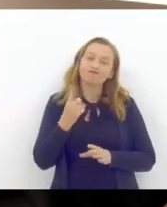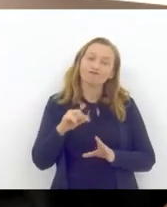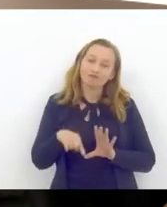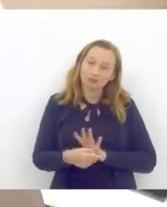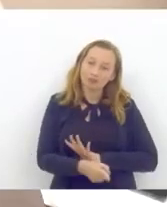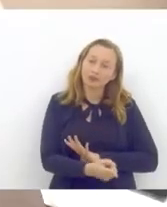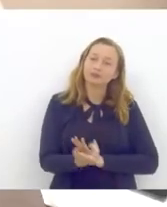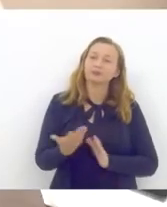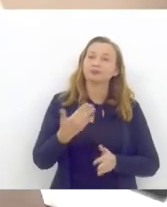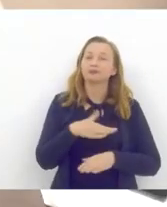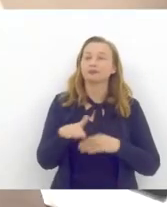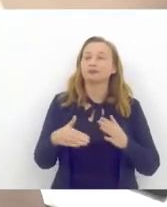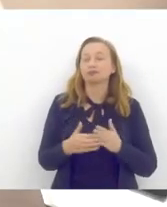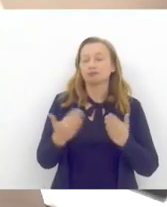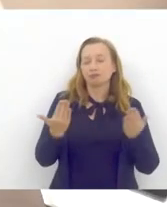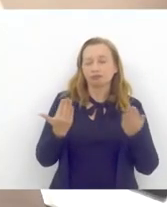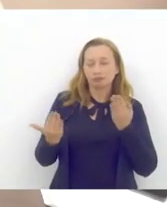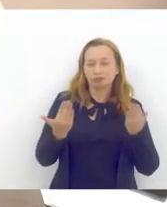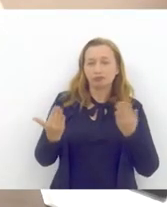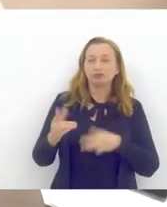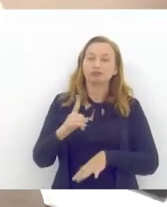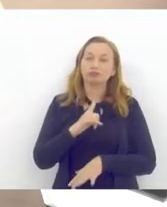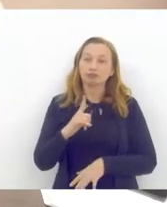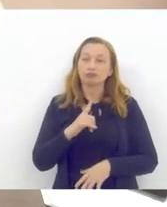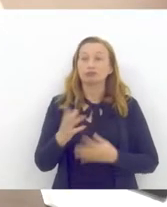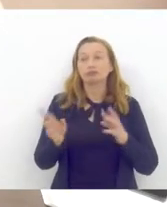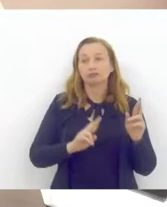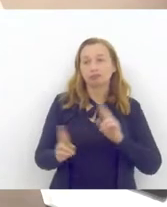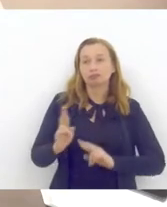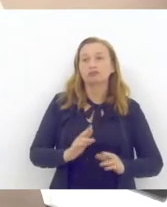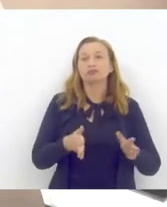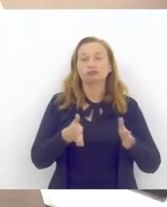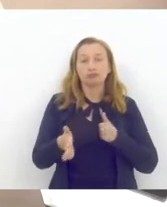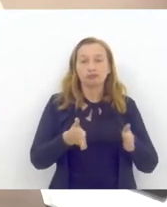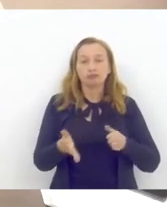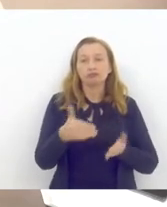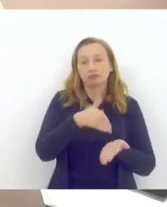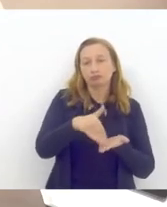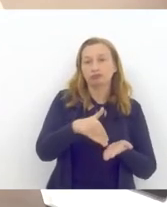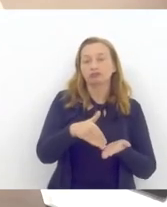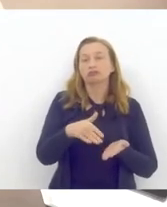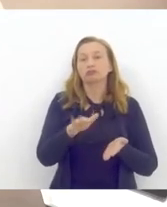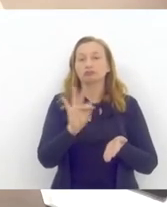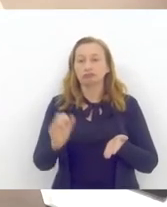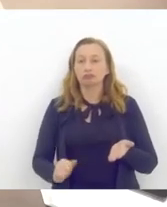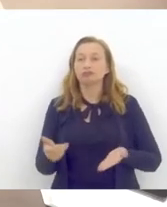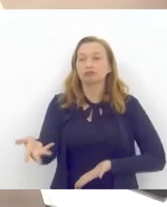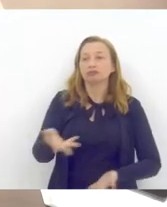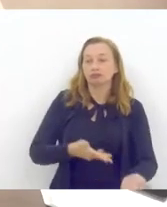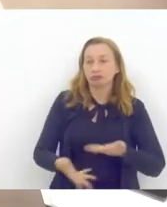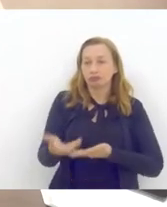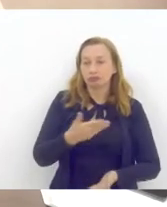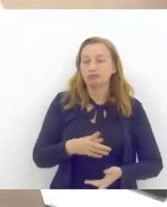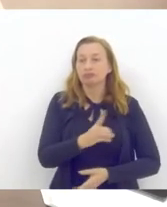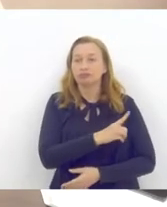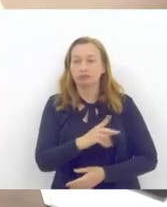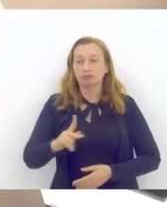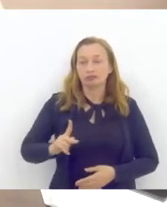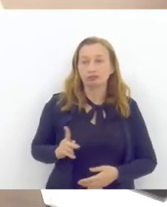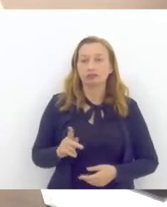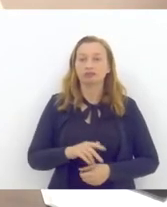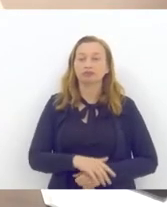e toda essa desconfiança que Vossas Excelências têm, inclusive em relação aos prazos da Secretaria de Fazenda, também é compartilhada pela Defensoria